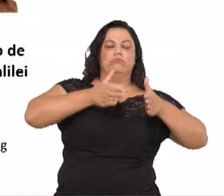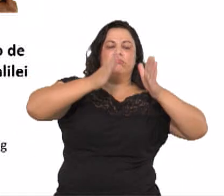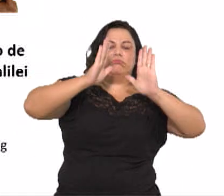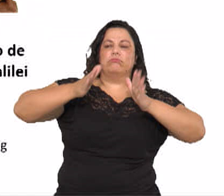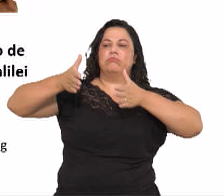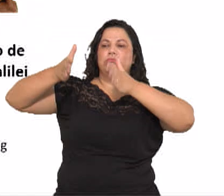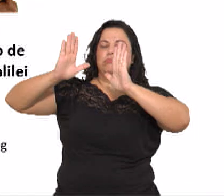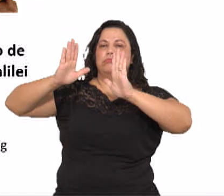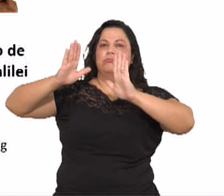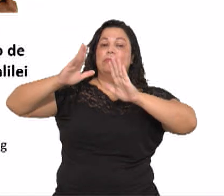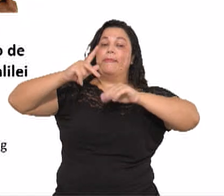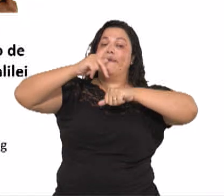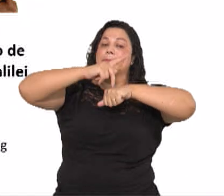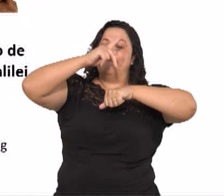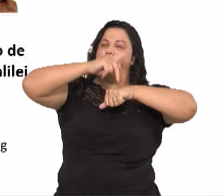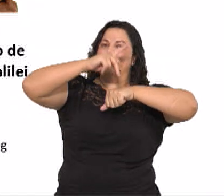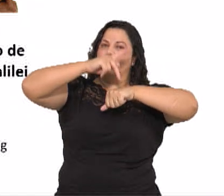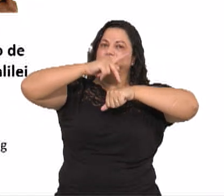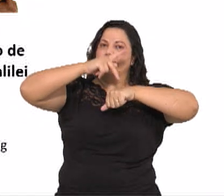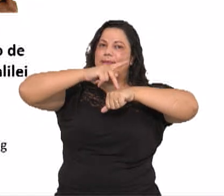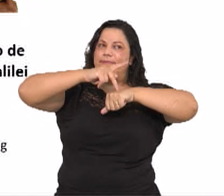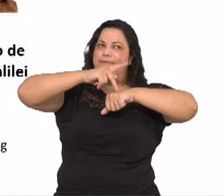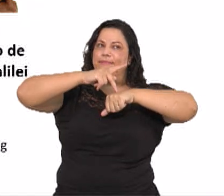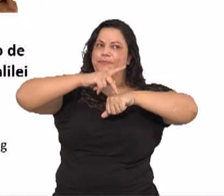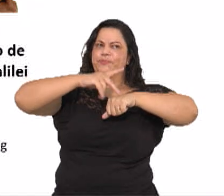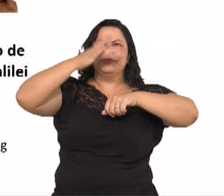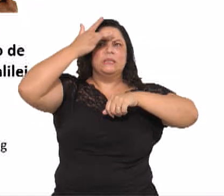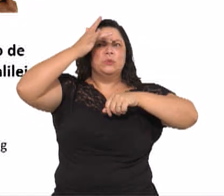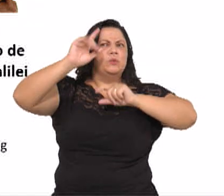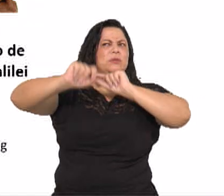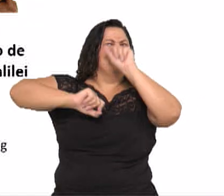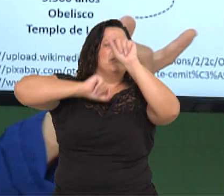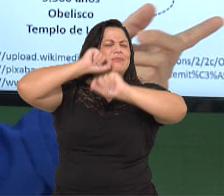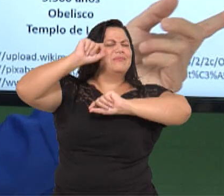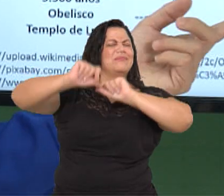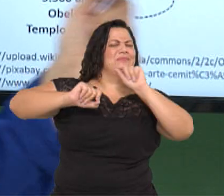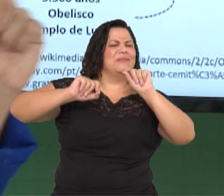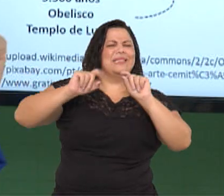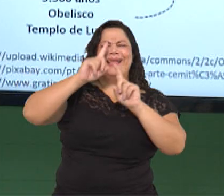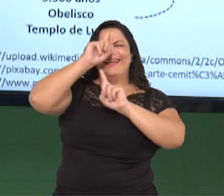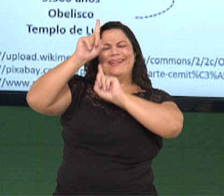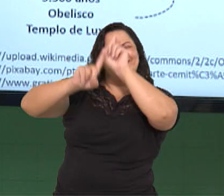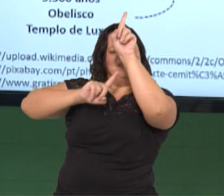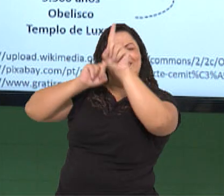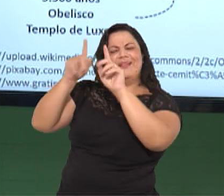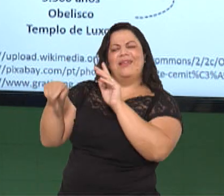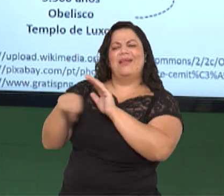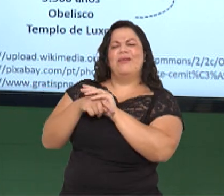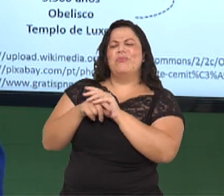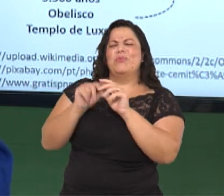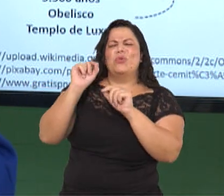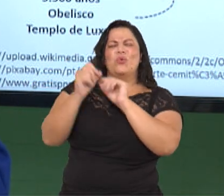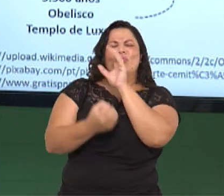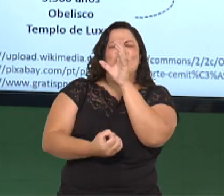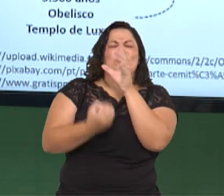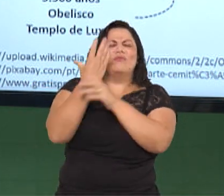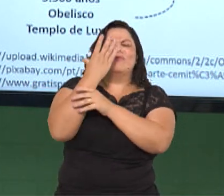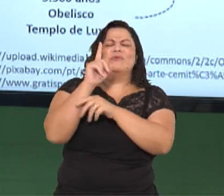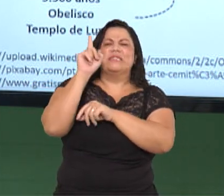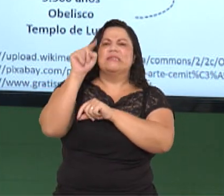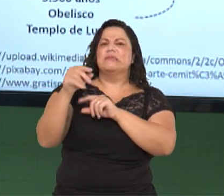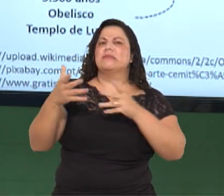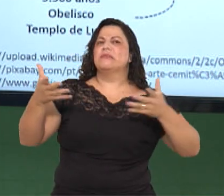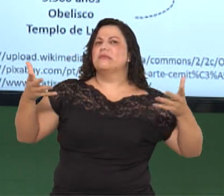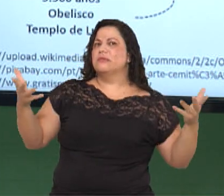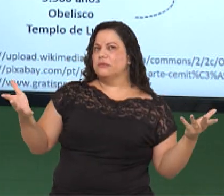muito conhecimento, não sabe a totalidade da função, da ideia de quem construiu esse Stonehenge. São rochas